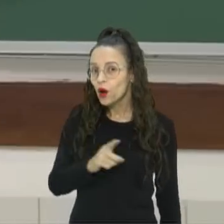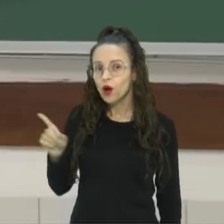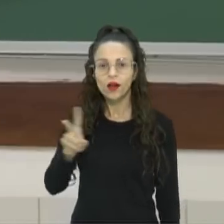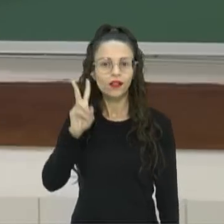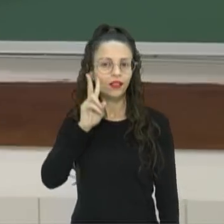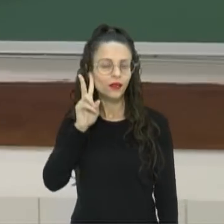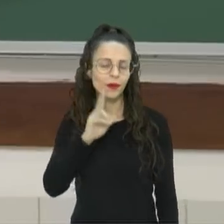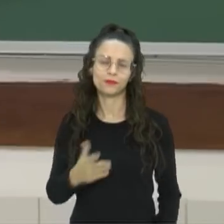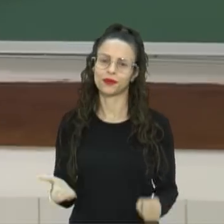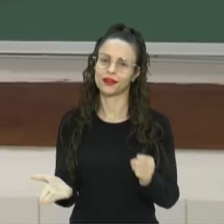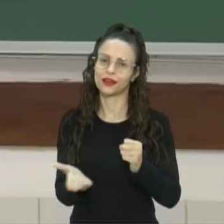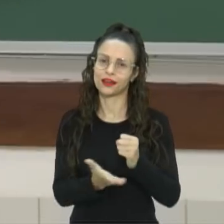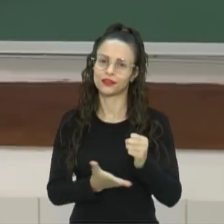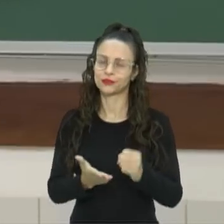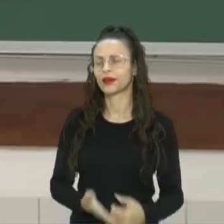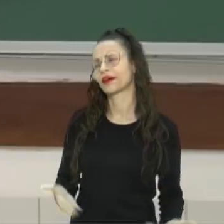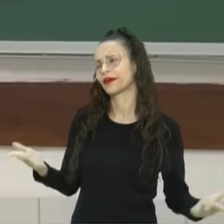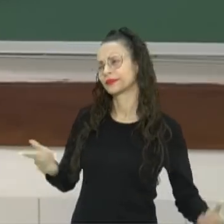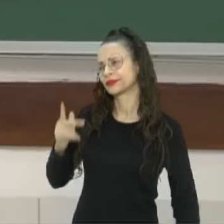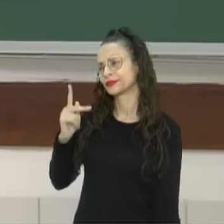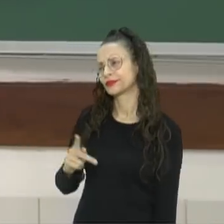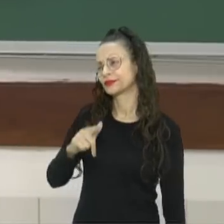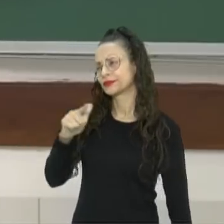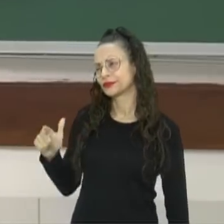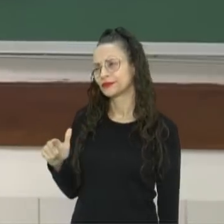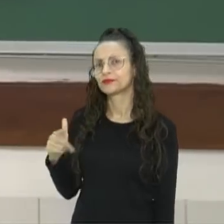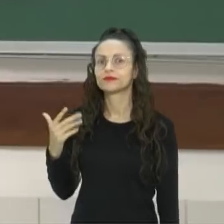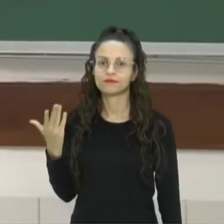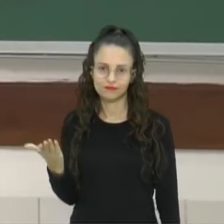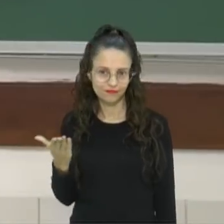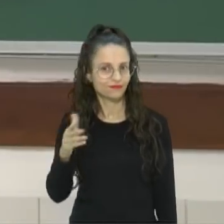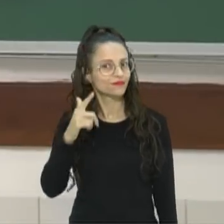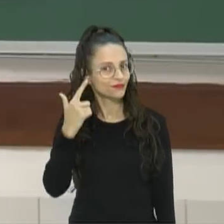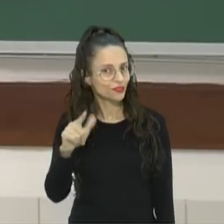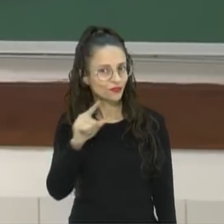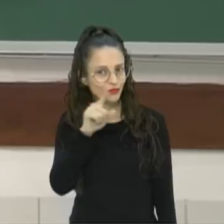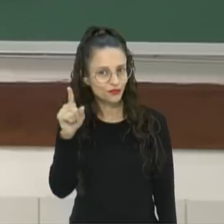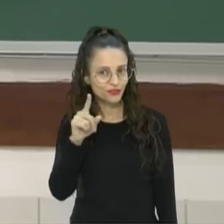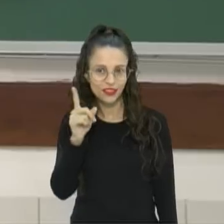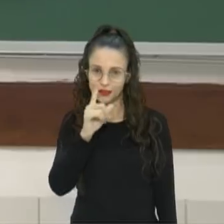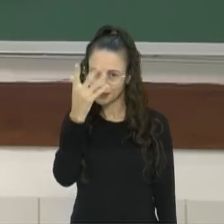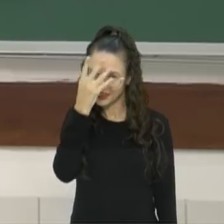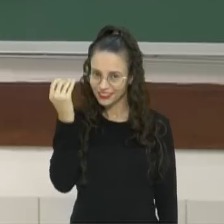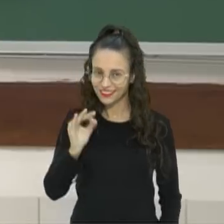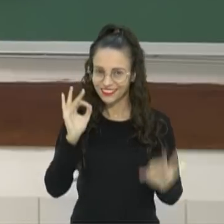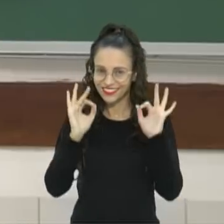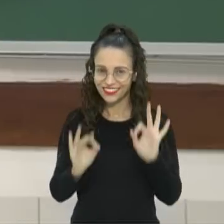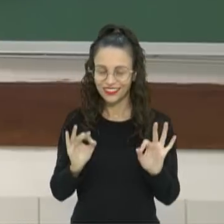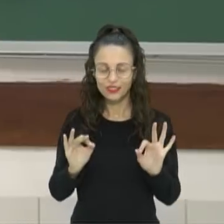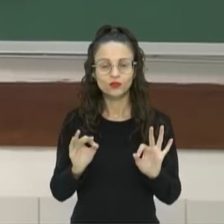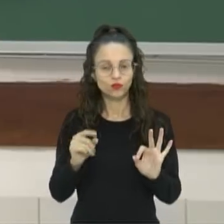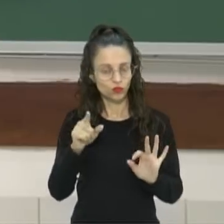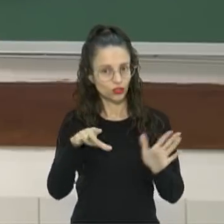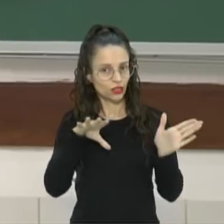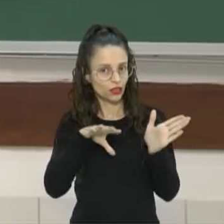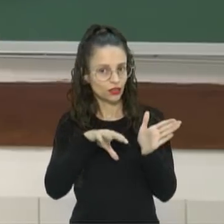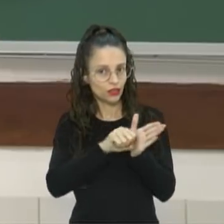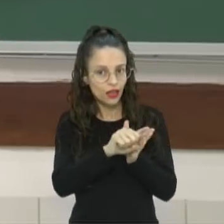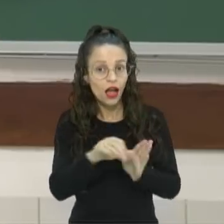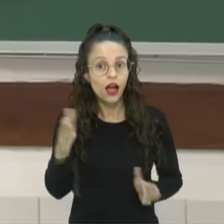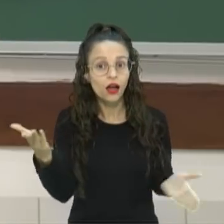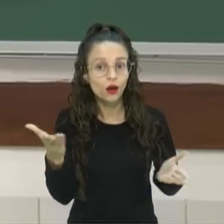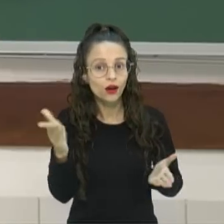básicos. Ai, professora, de novo para você não esquecer, certo? Então corre lá no Classroom, não